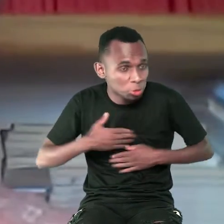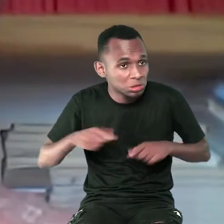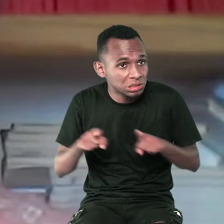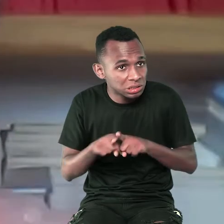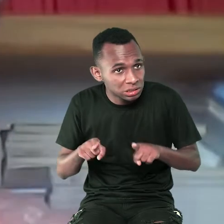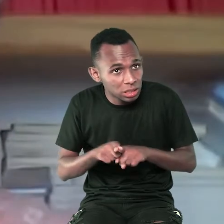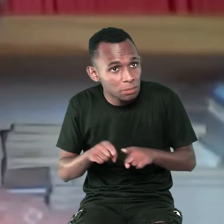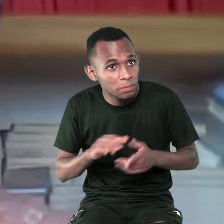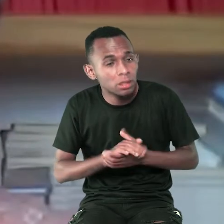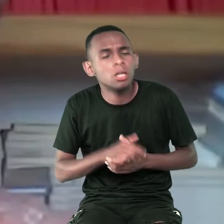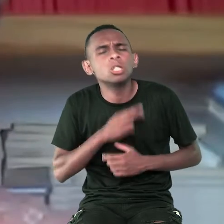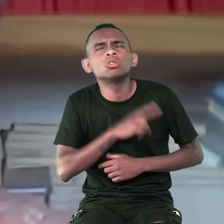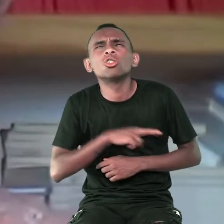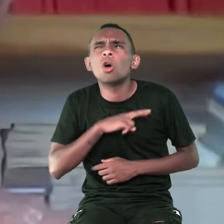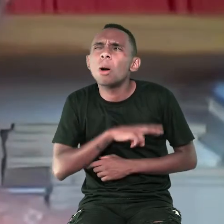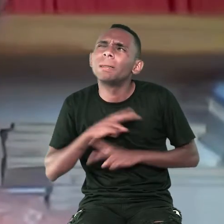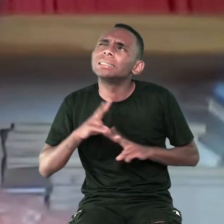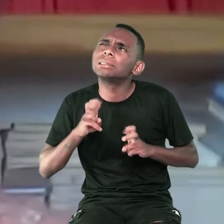e de romance tem